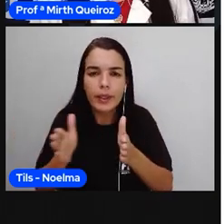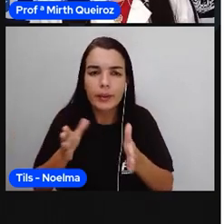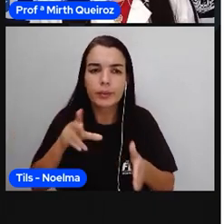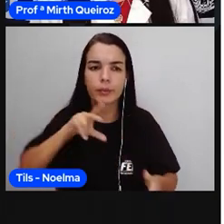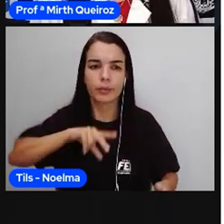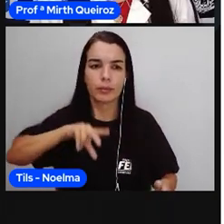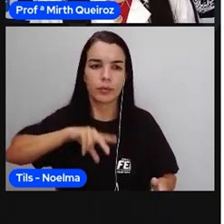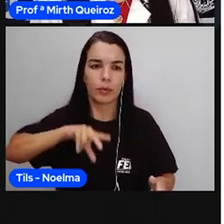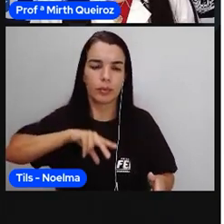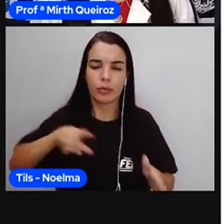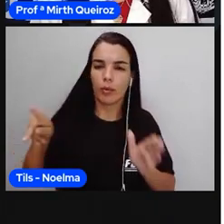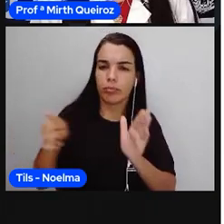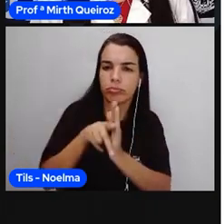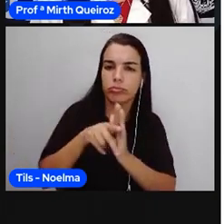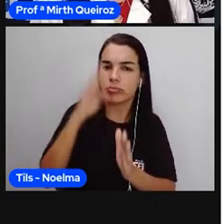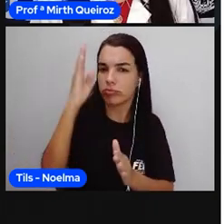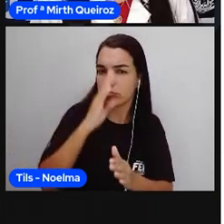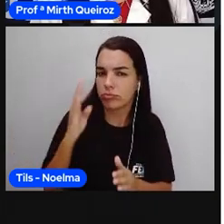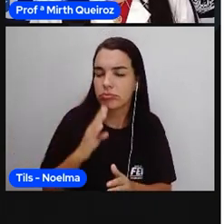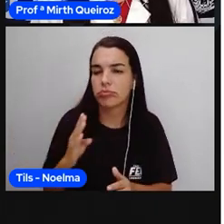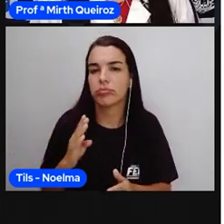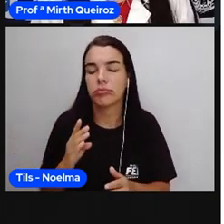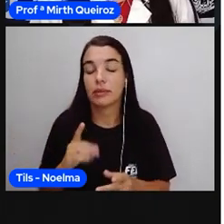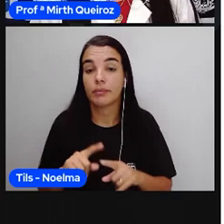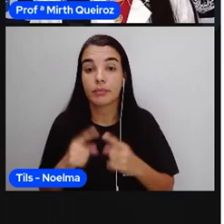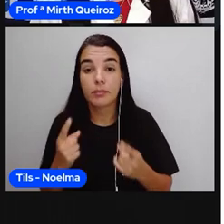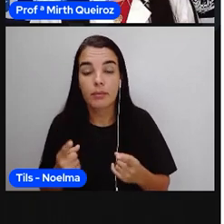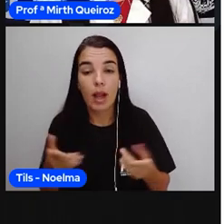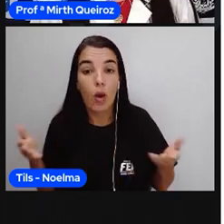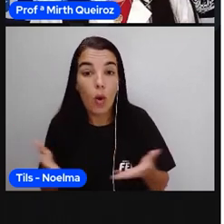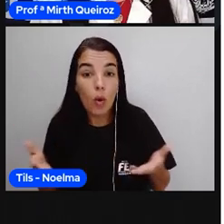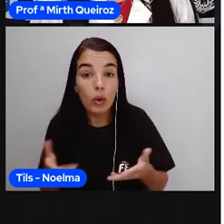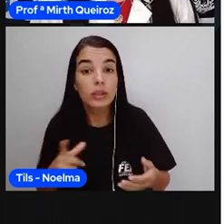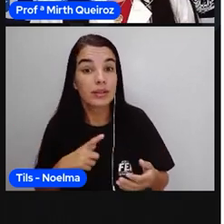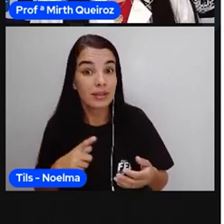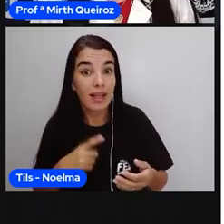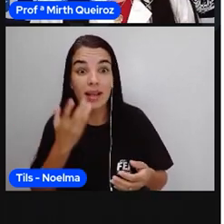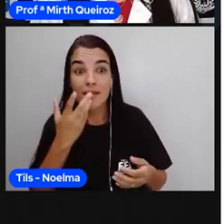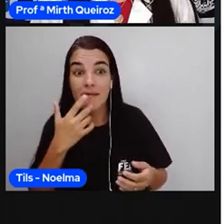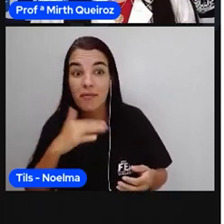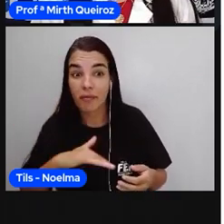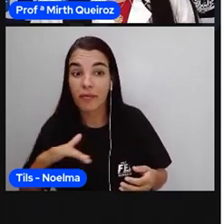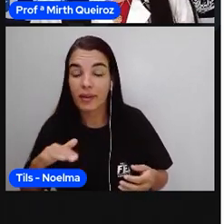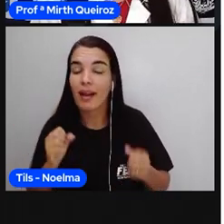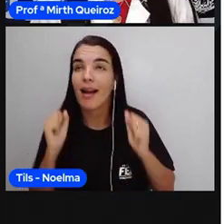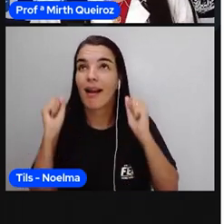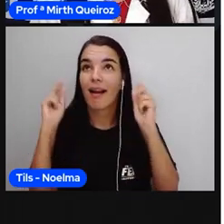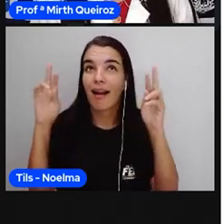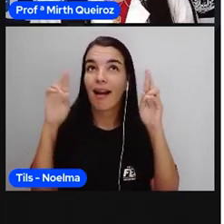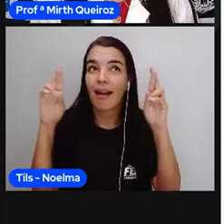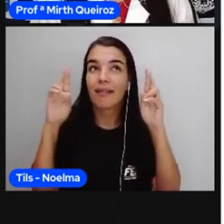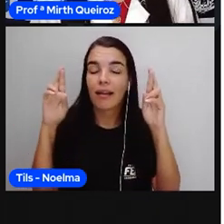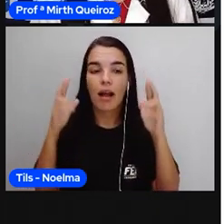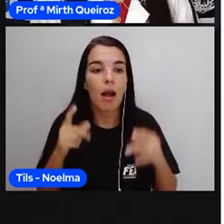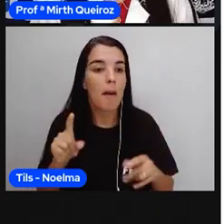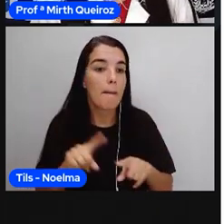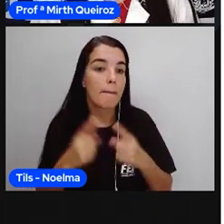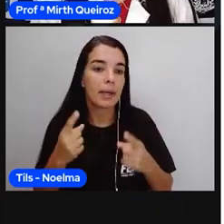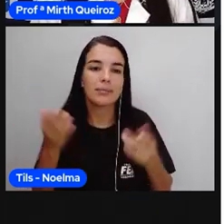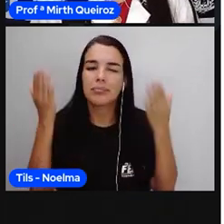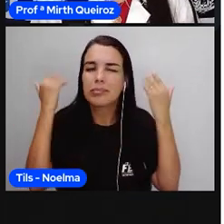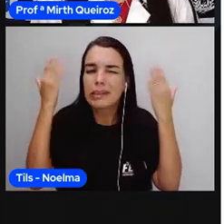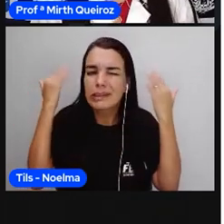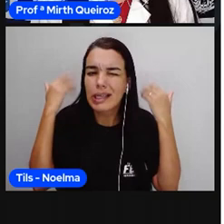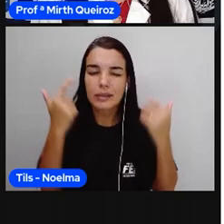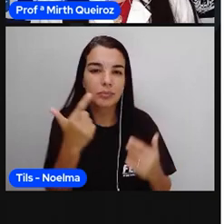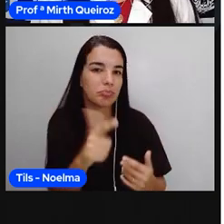das crianças já tem uma infância, já vive a sua infância. Só que dentro aí do período colonial e em outras épocas, não somente no